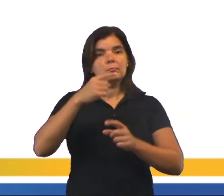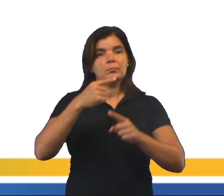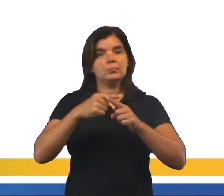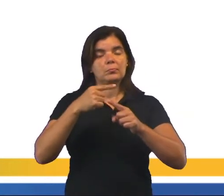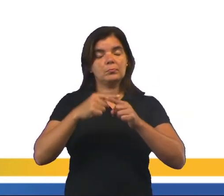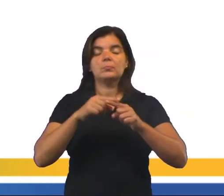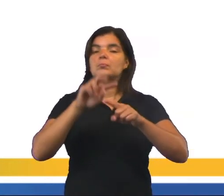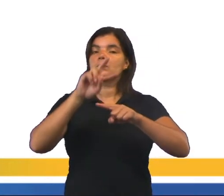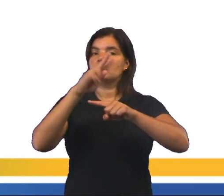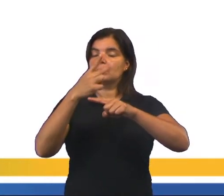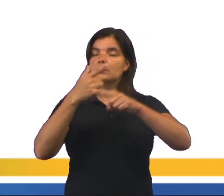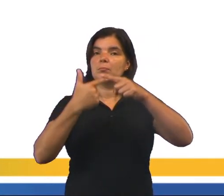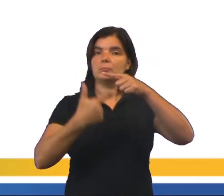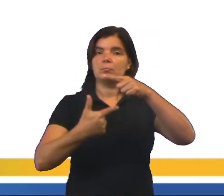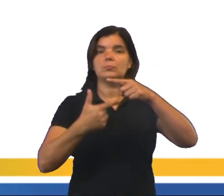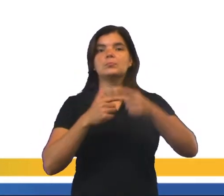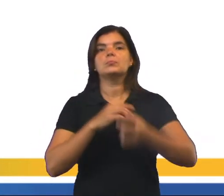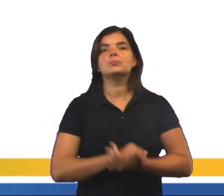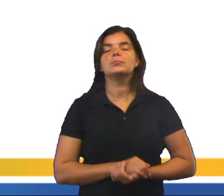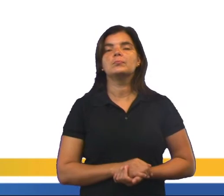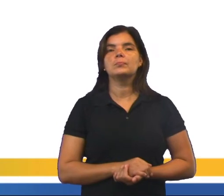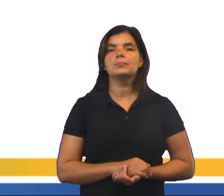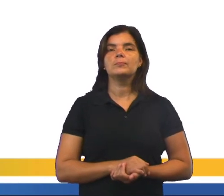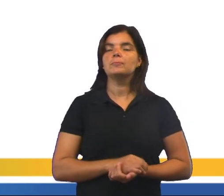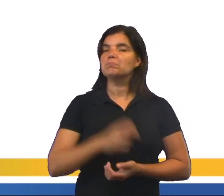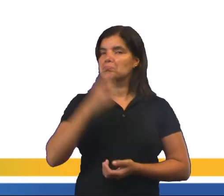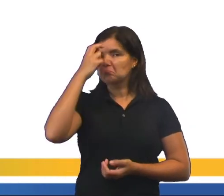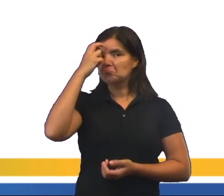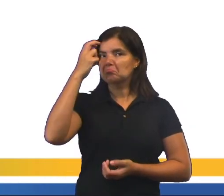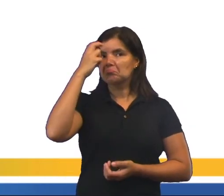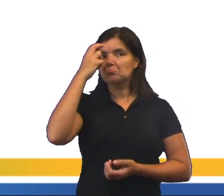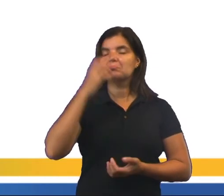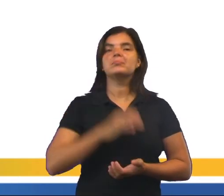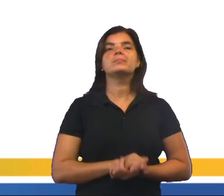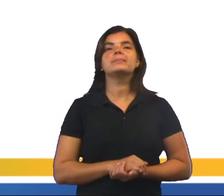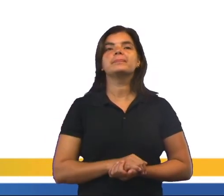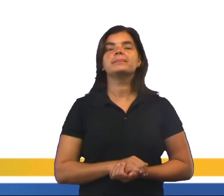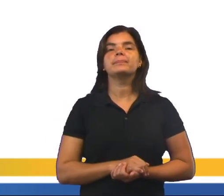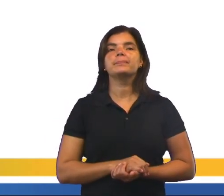a altura sobre 2, né? H sobre 2. Inteligente, não é mesmo?